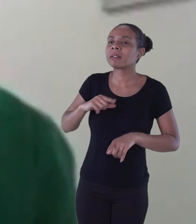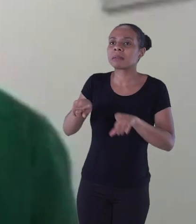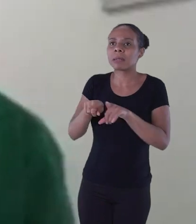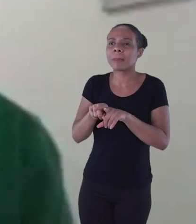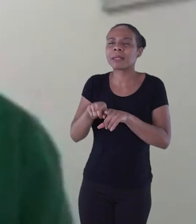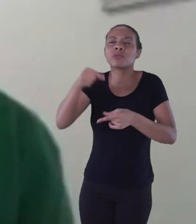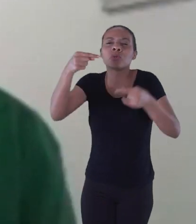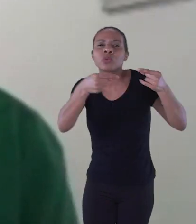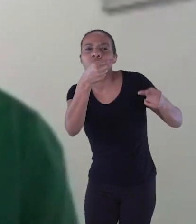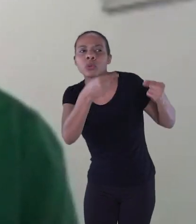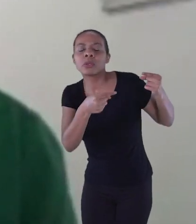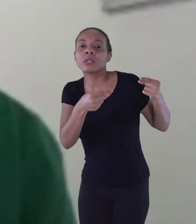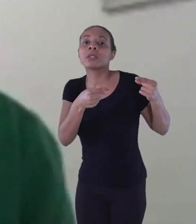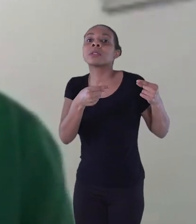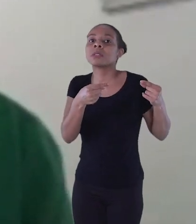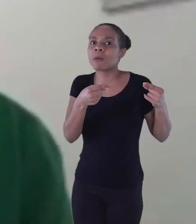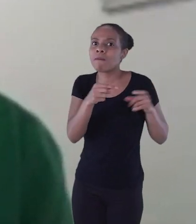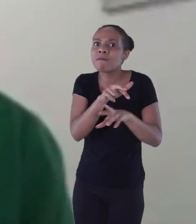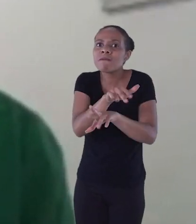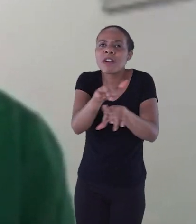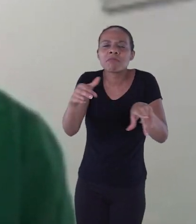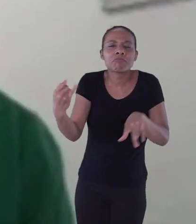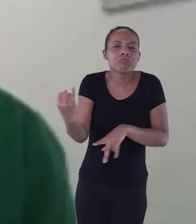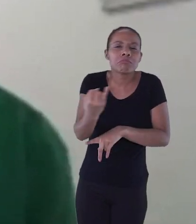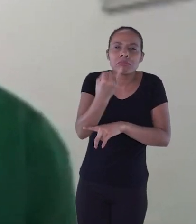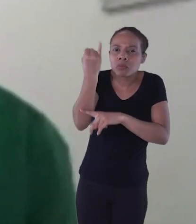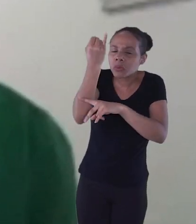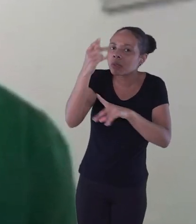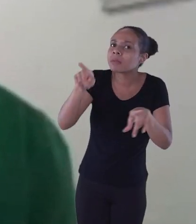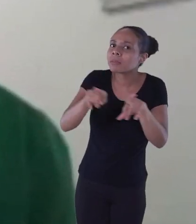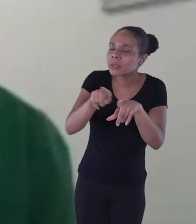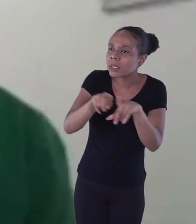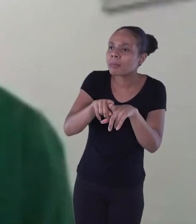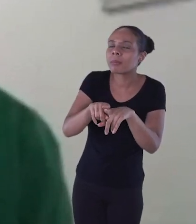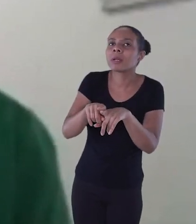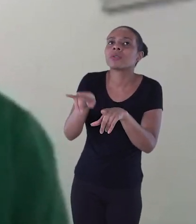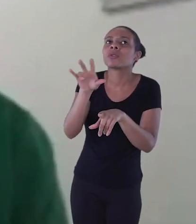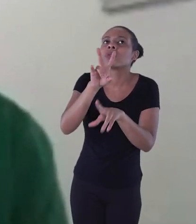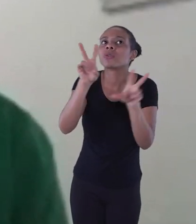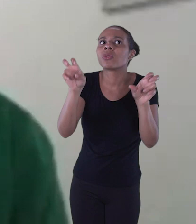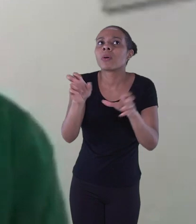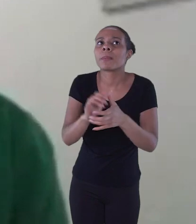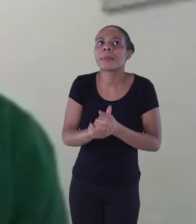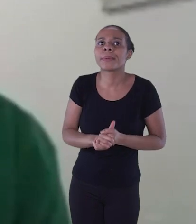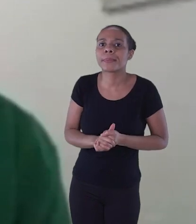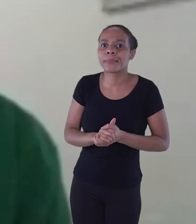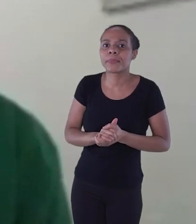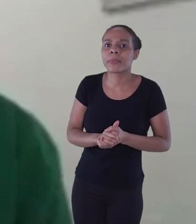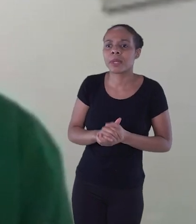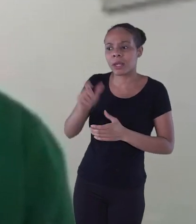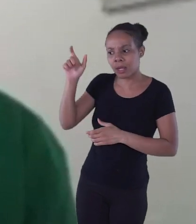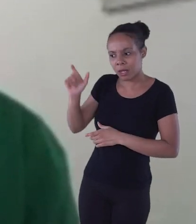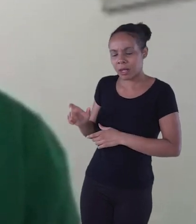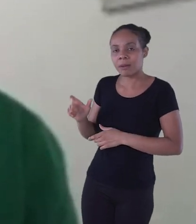Assis, professor aí da UFMG, uma obra Machado de Assis